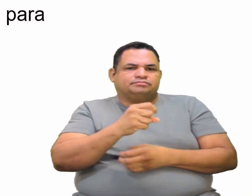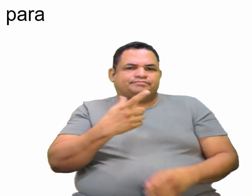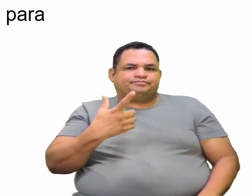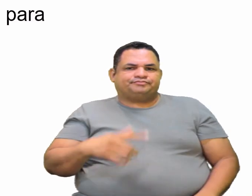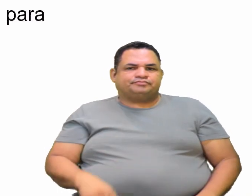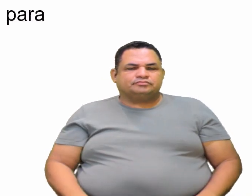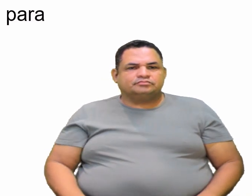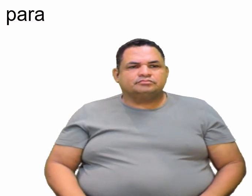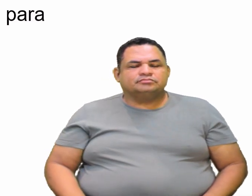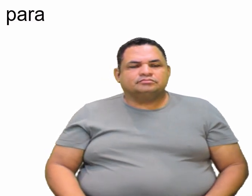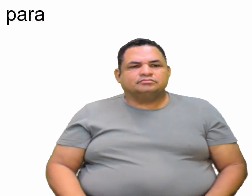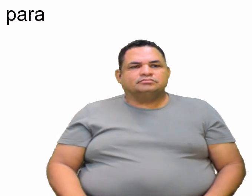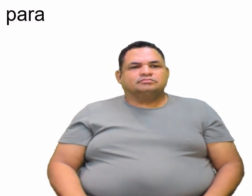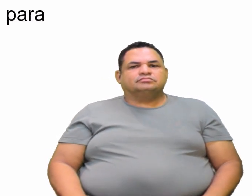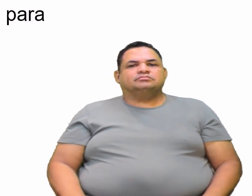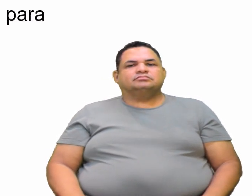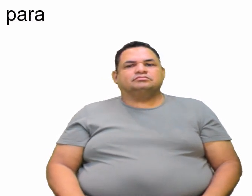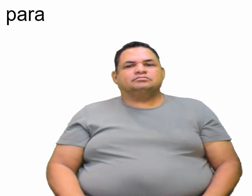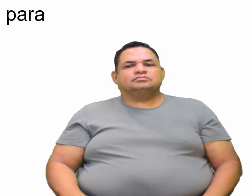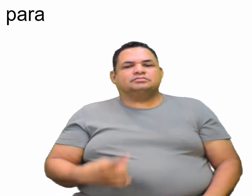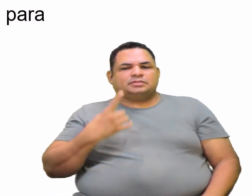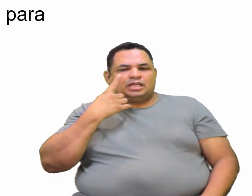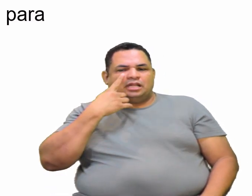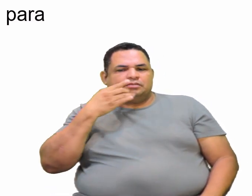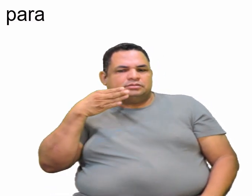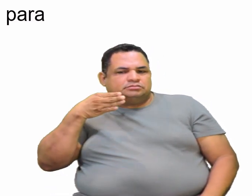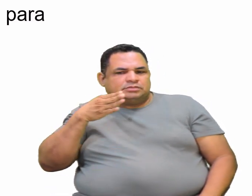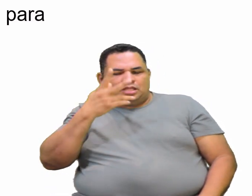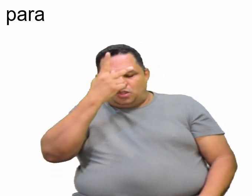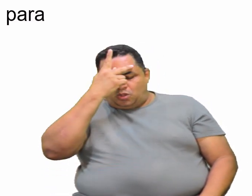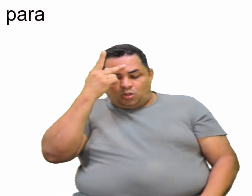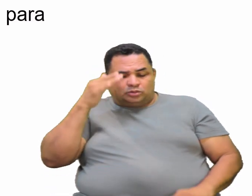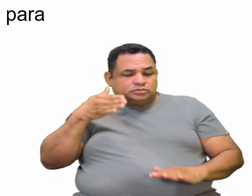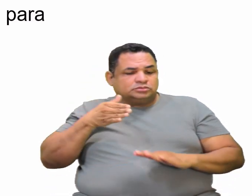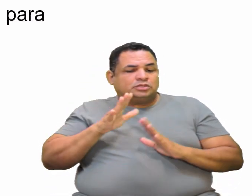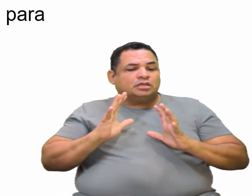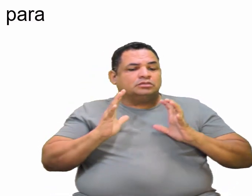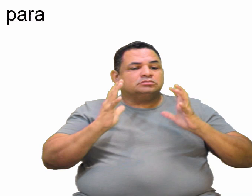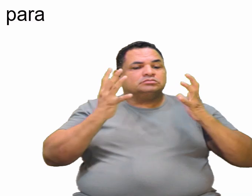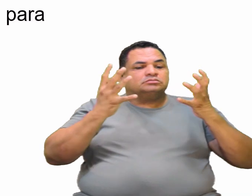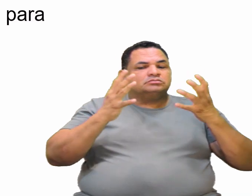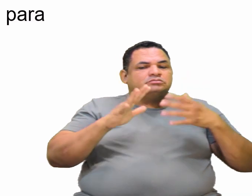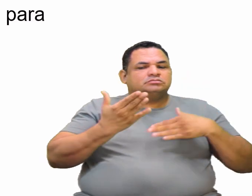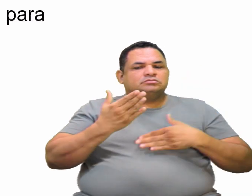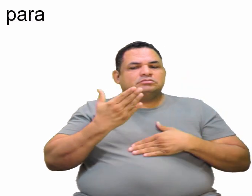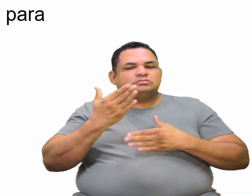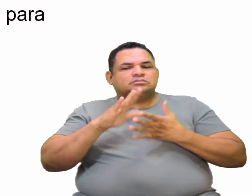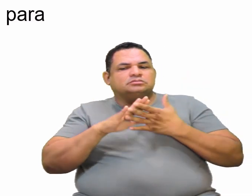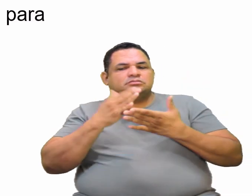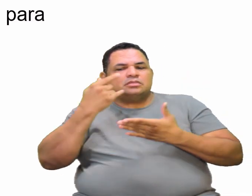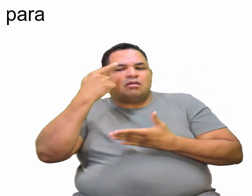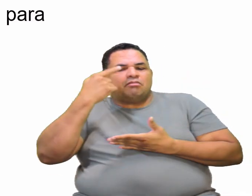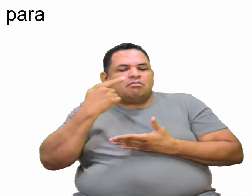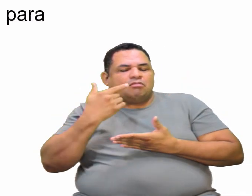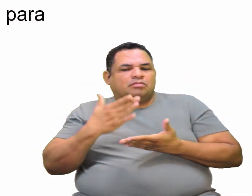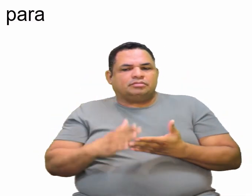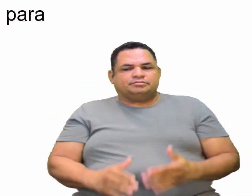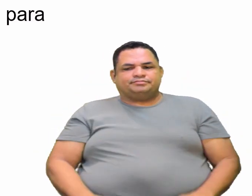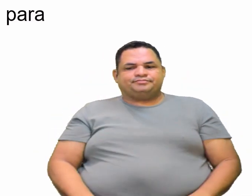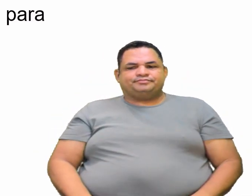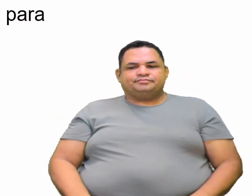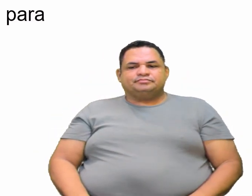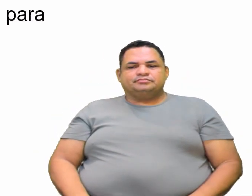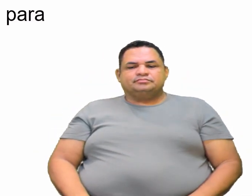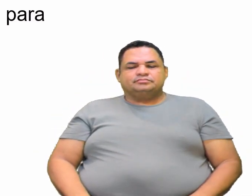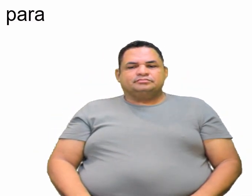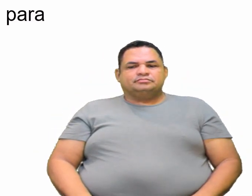usou essa expressão, né? Aquele infiltrado na festa, que chega lá na festa fantasia, ele tá bem... Se ele chegar sem nada, todo mundo vai perceber.